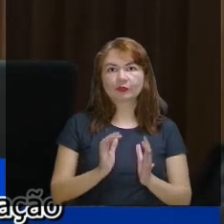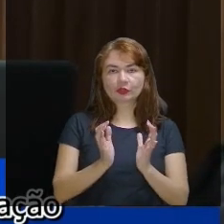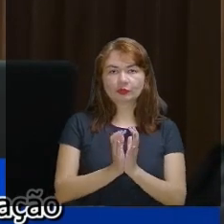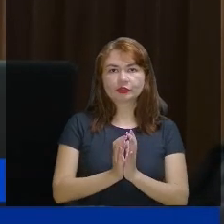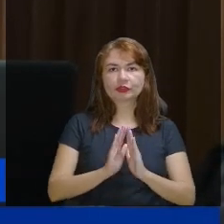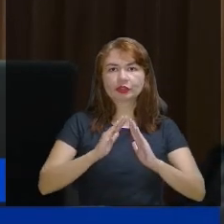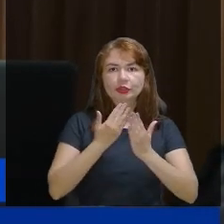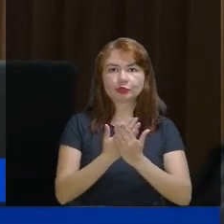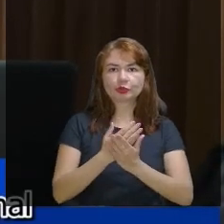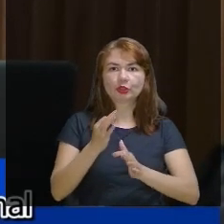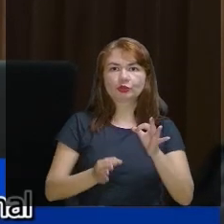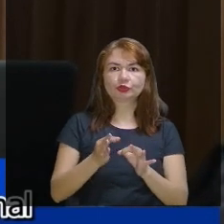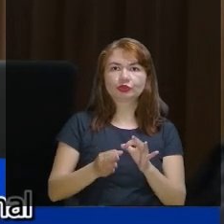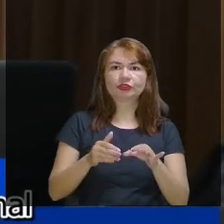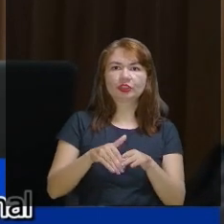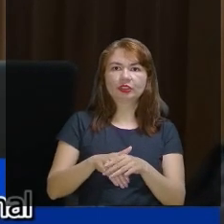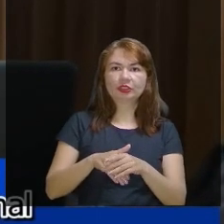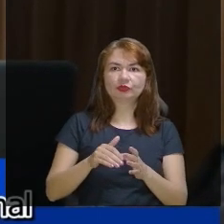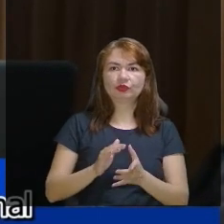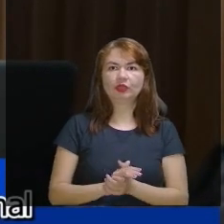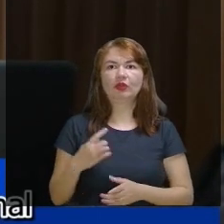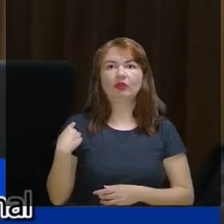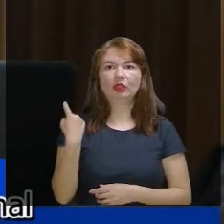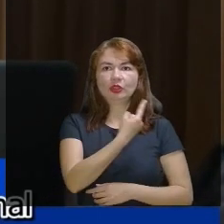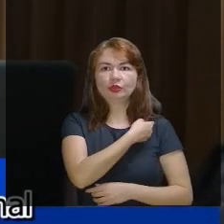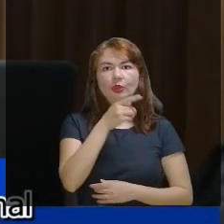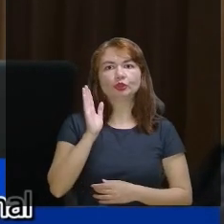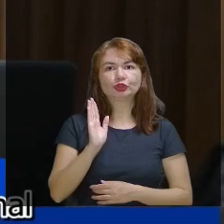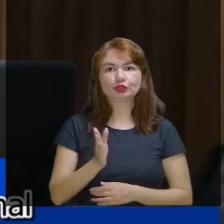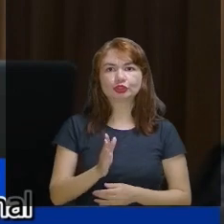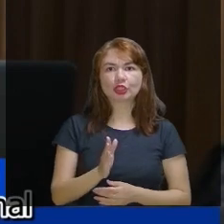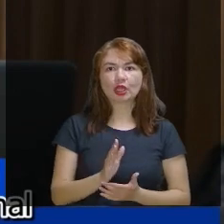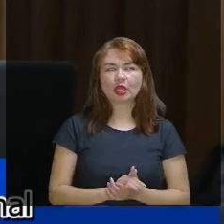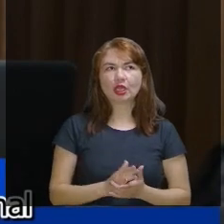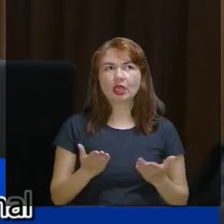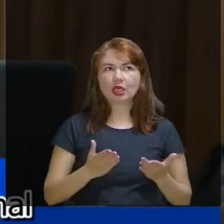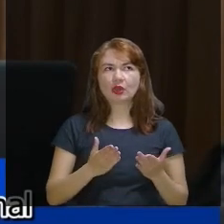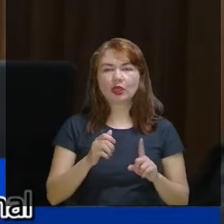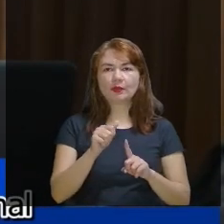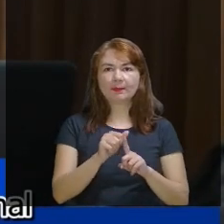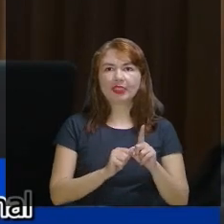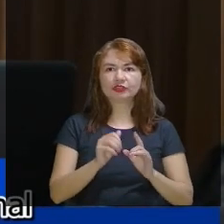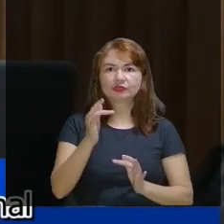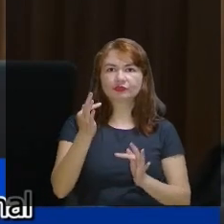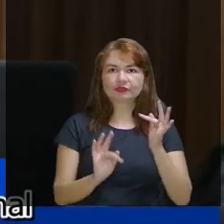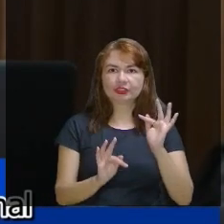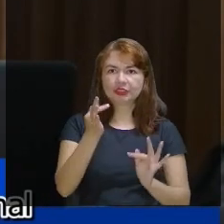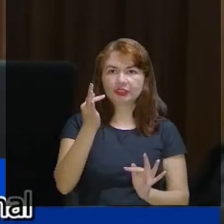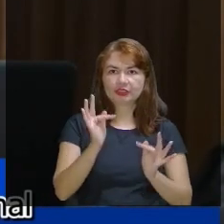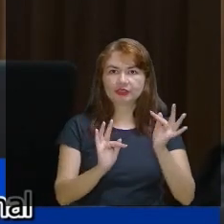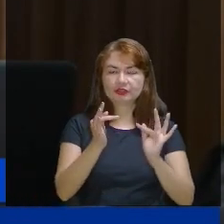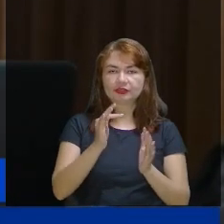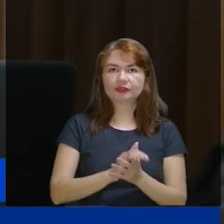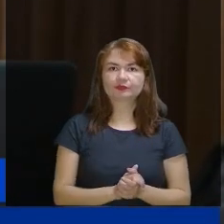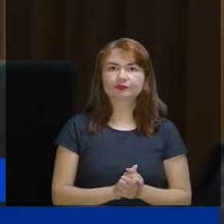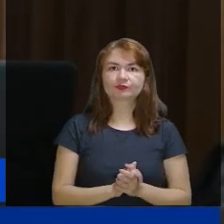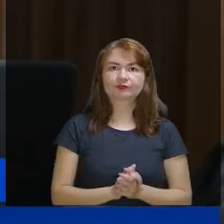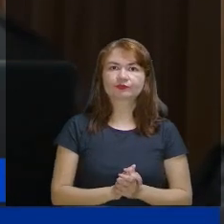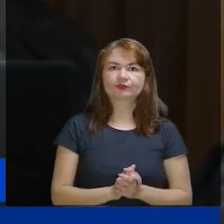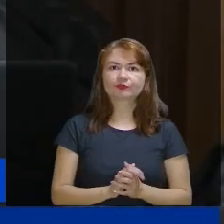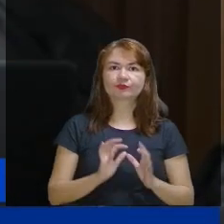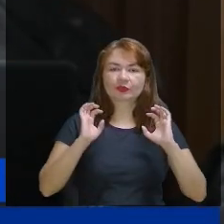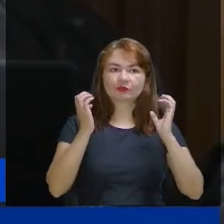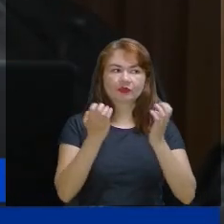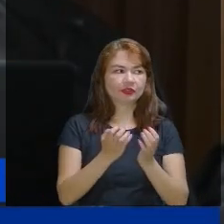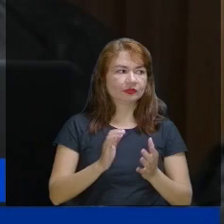Judiciária Eleitoral. Nós fizemos recentemente, no mês agora de final de fevereiro, um evento com as comunidades quilombolas